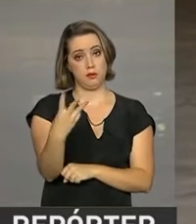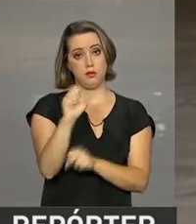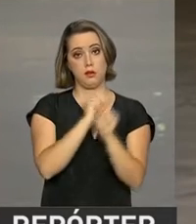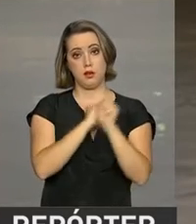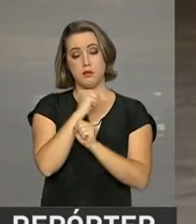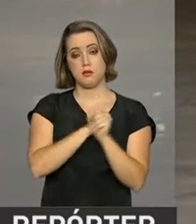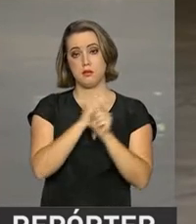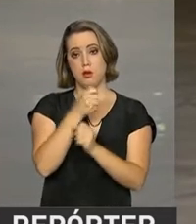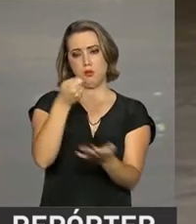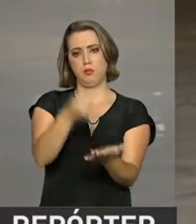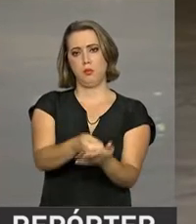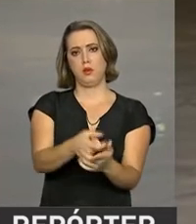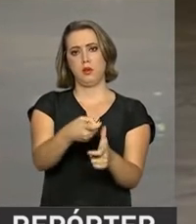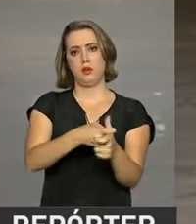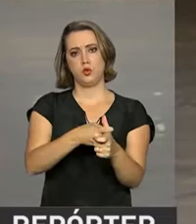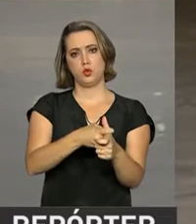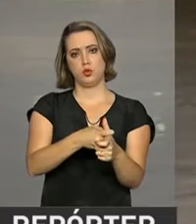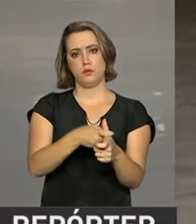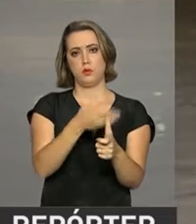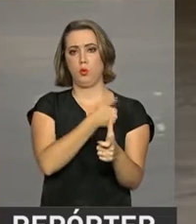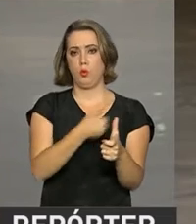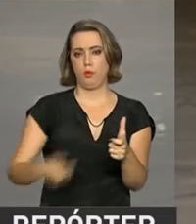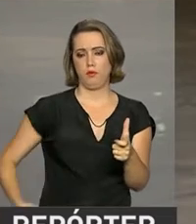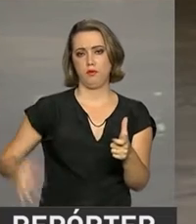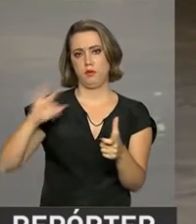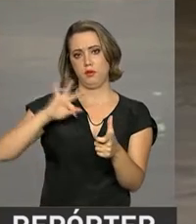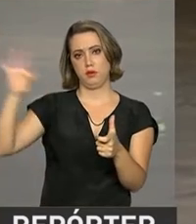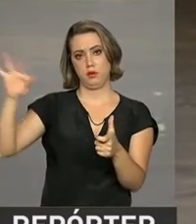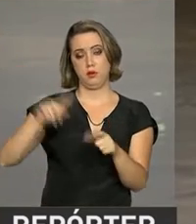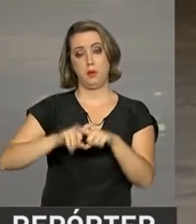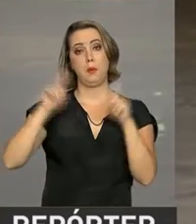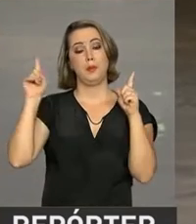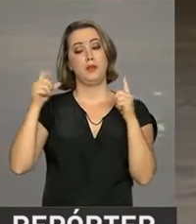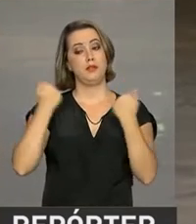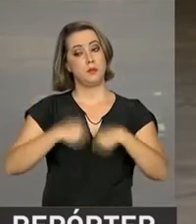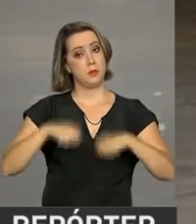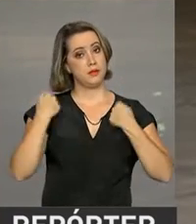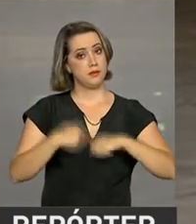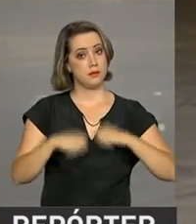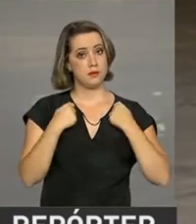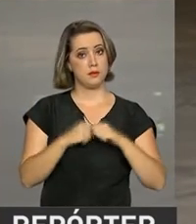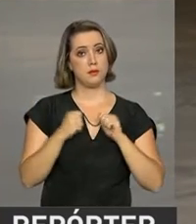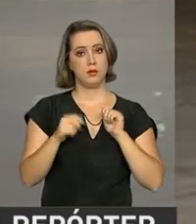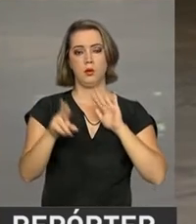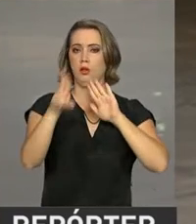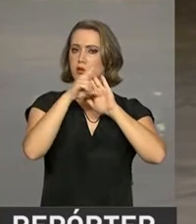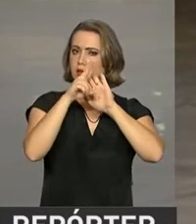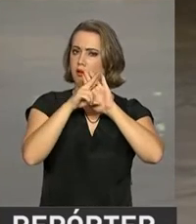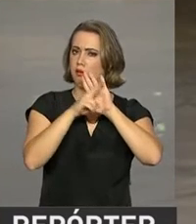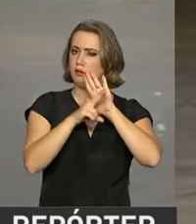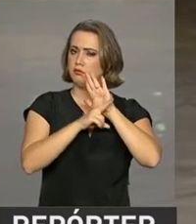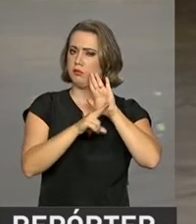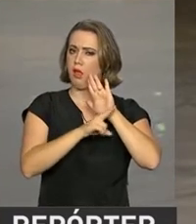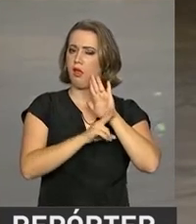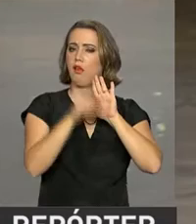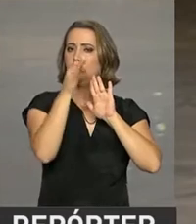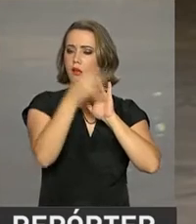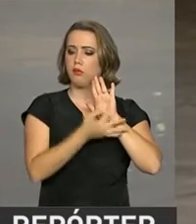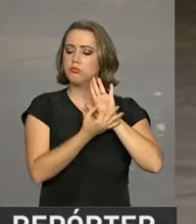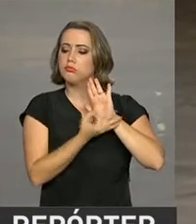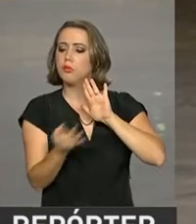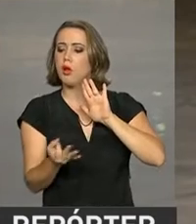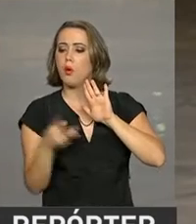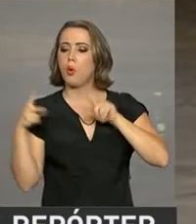dos estados mais endividados com a união mas em contrapartida vai ser estabelecido um conjunto de medidas para